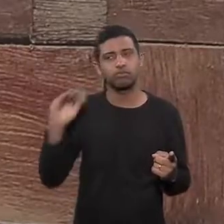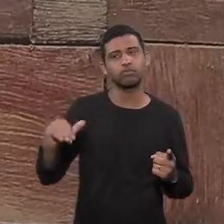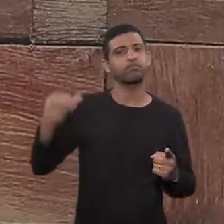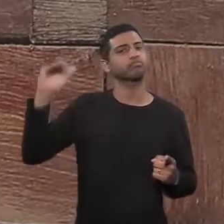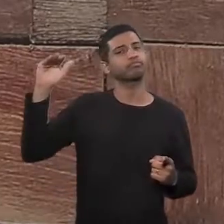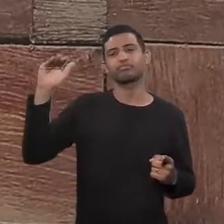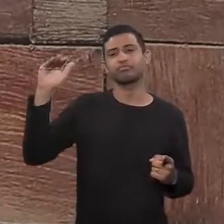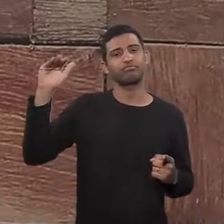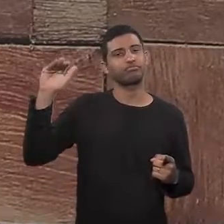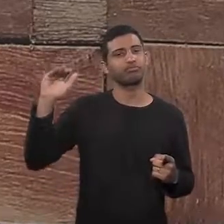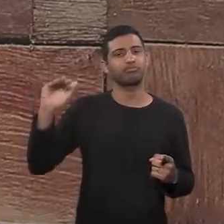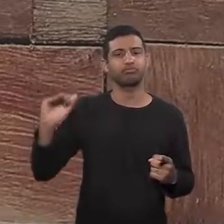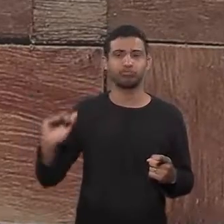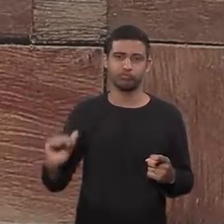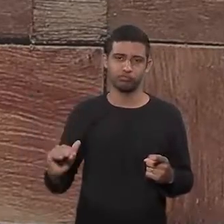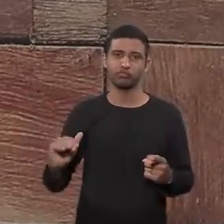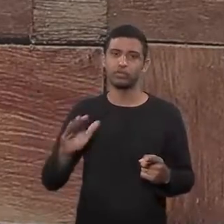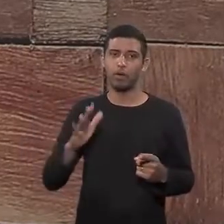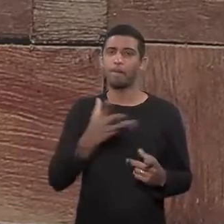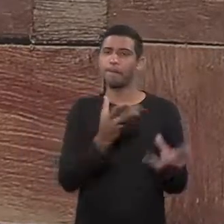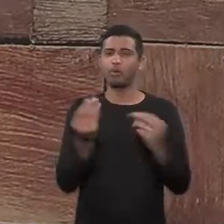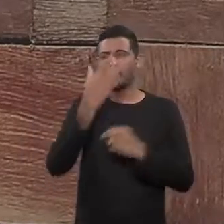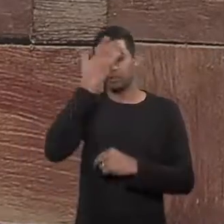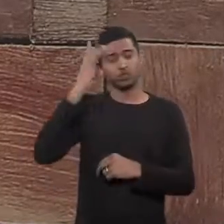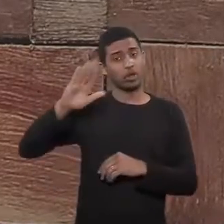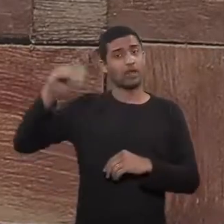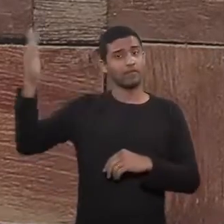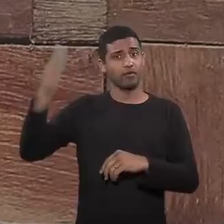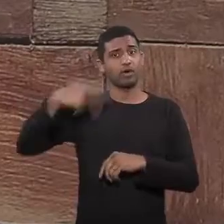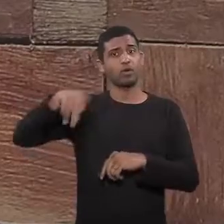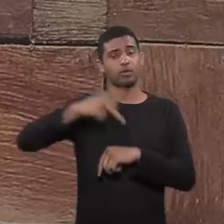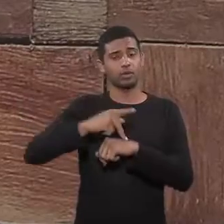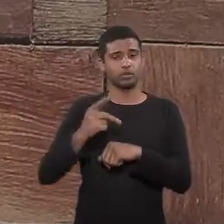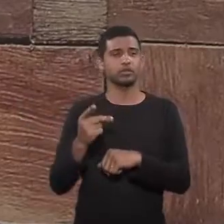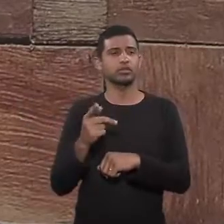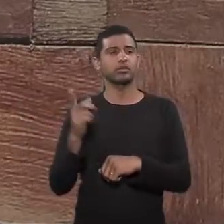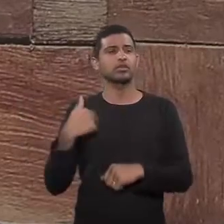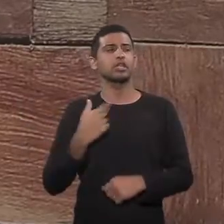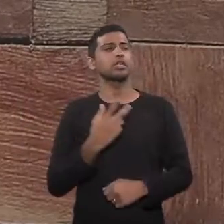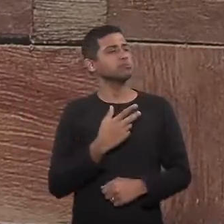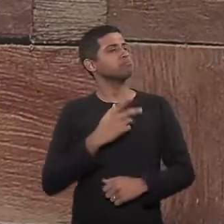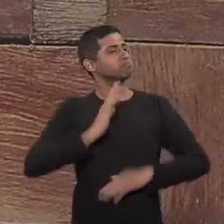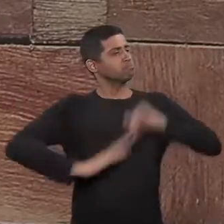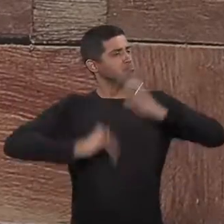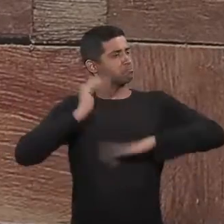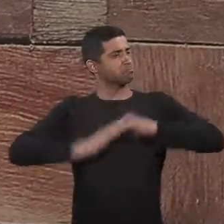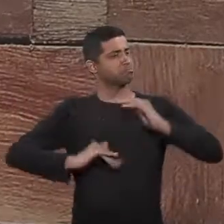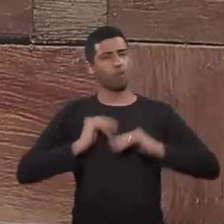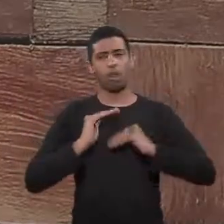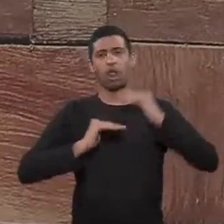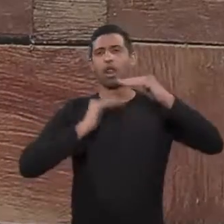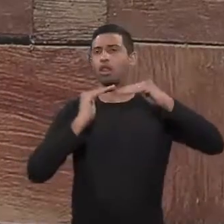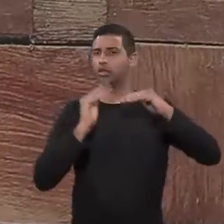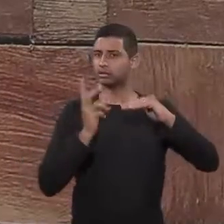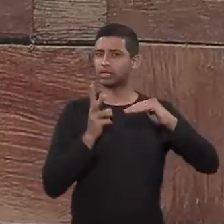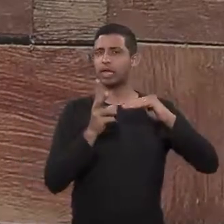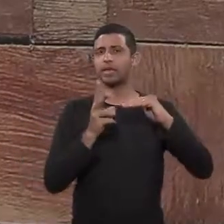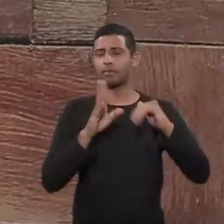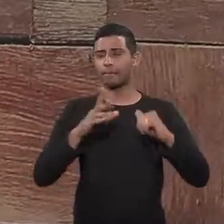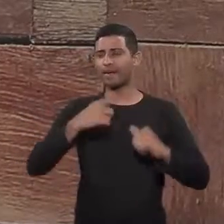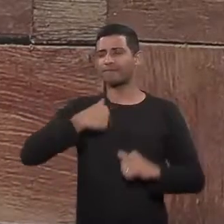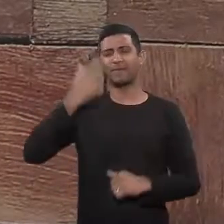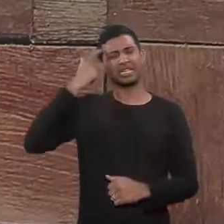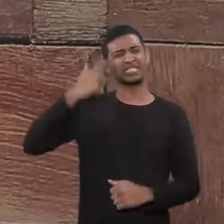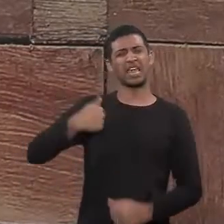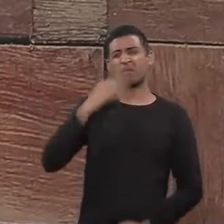sol. Então, isso faz com que realmente as pessoas lá fora tenham um nível de excelência muito grande. Mas isso não significa